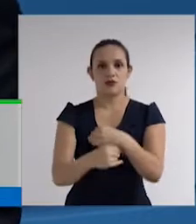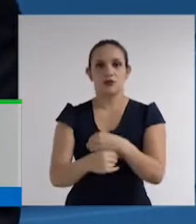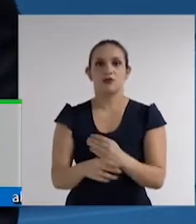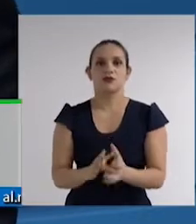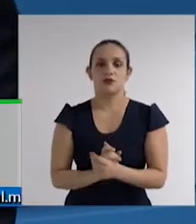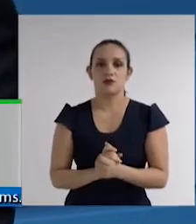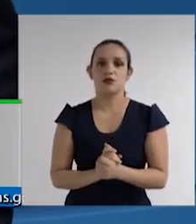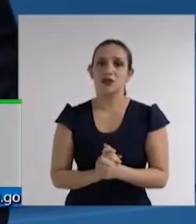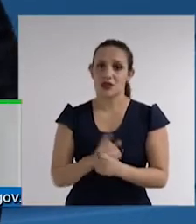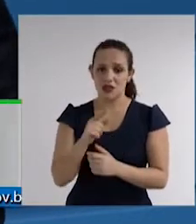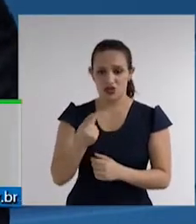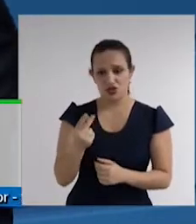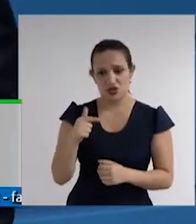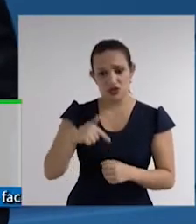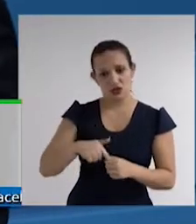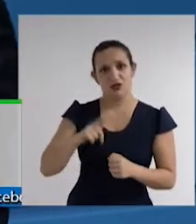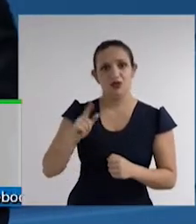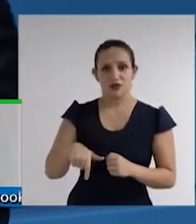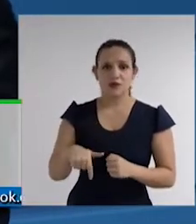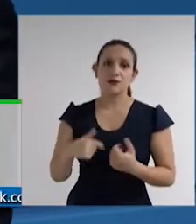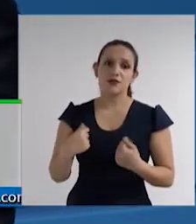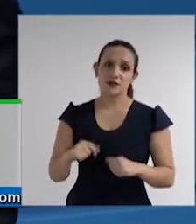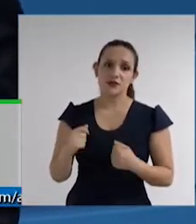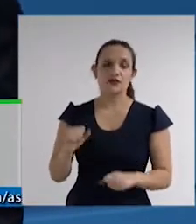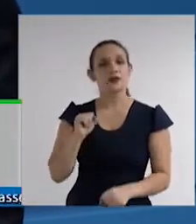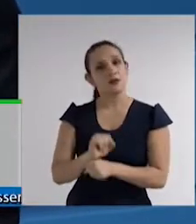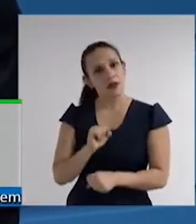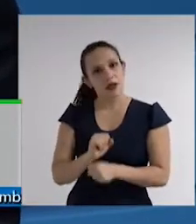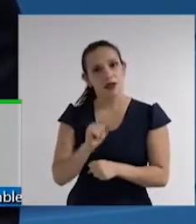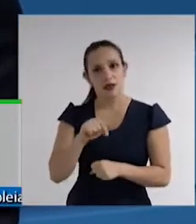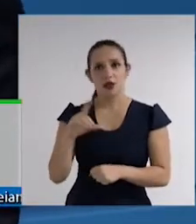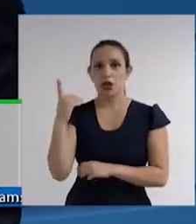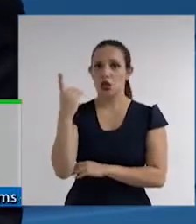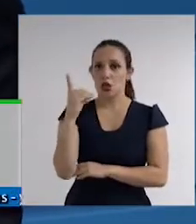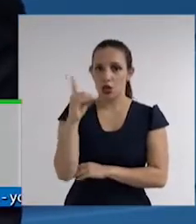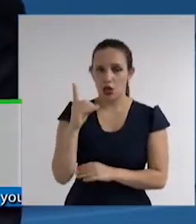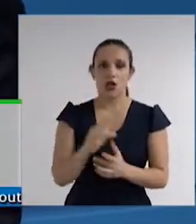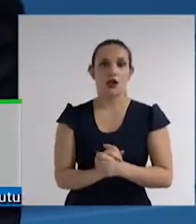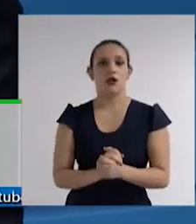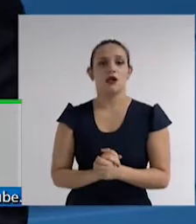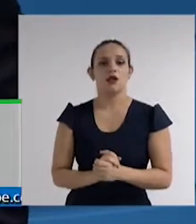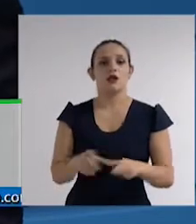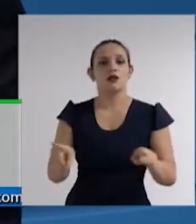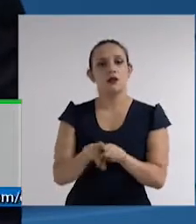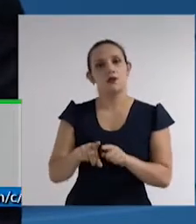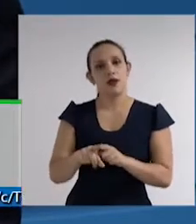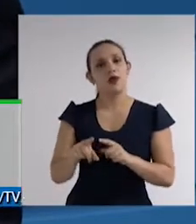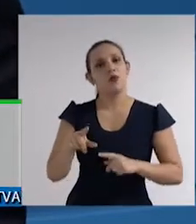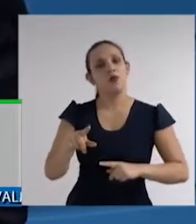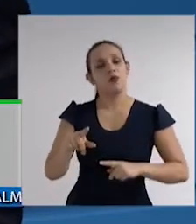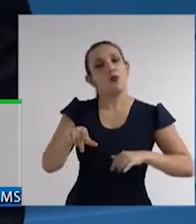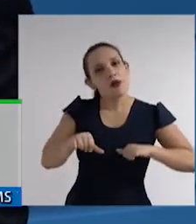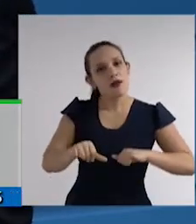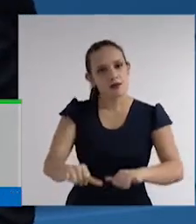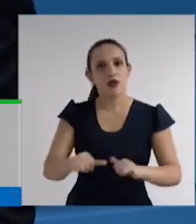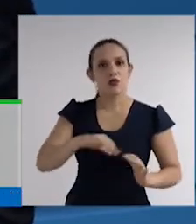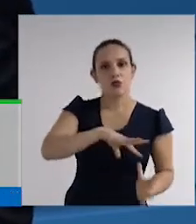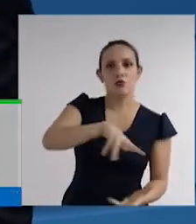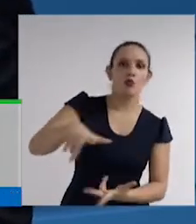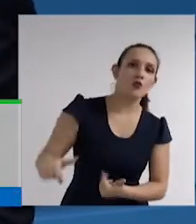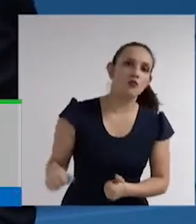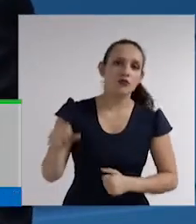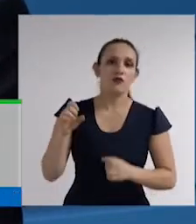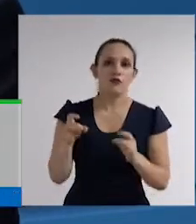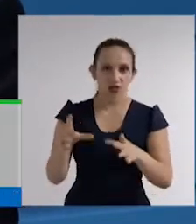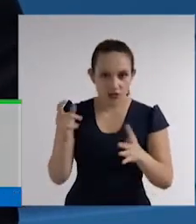mercado internacional, a variação do dólar, no mercado internacional, o diesel, o combustível nunca chegou a um preço